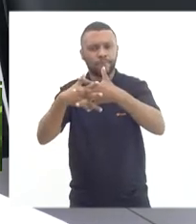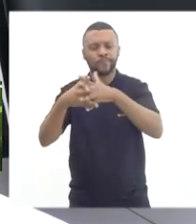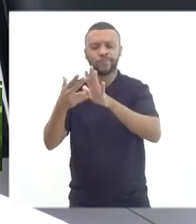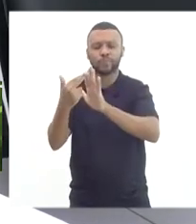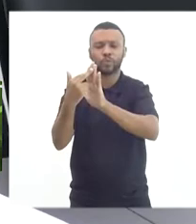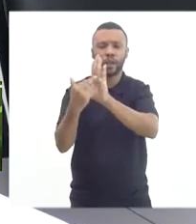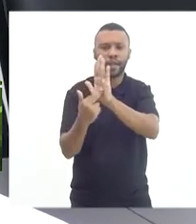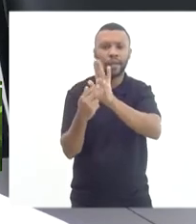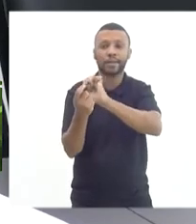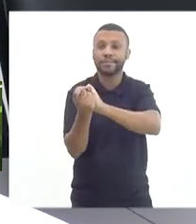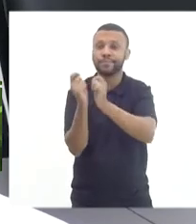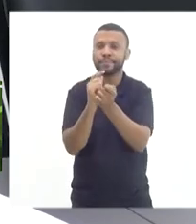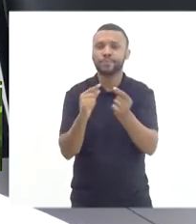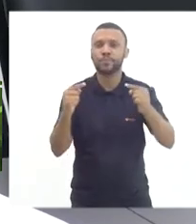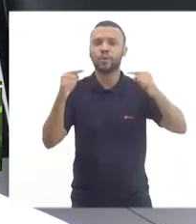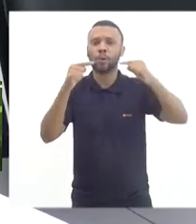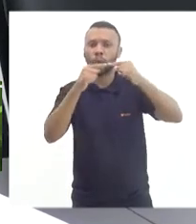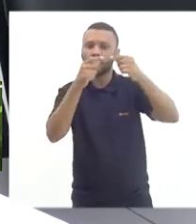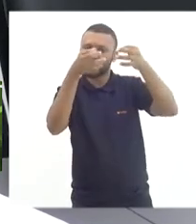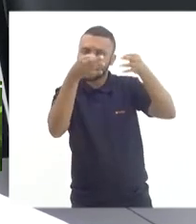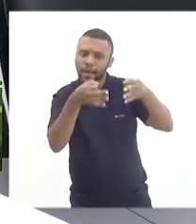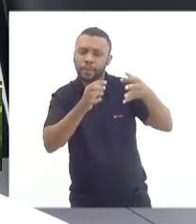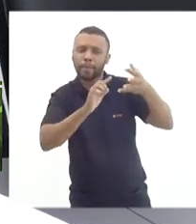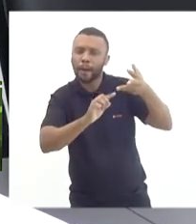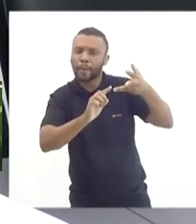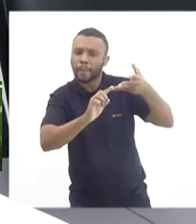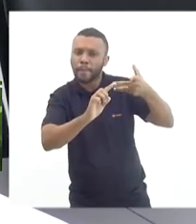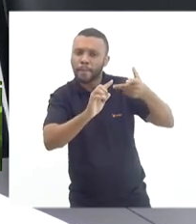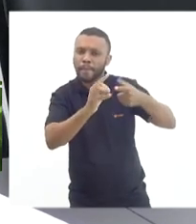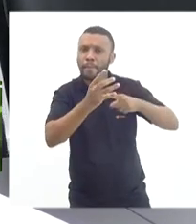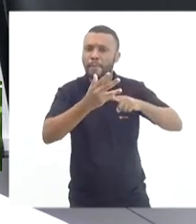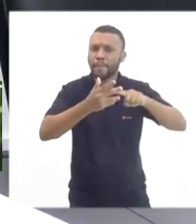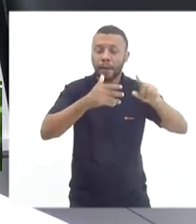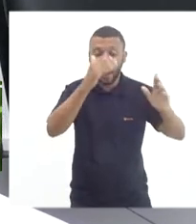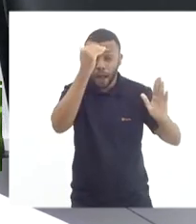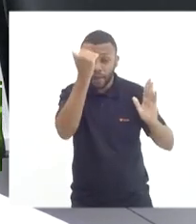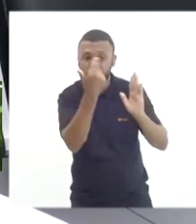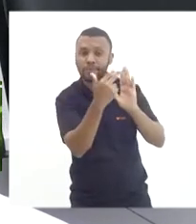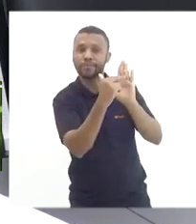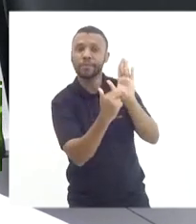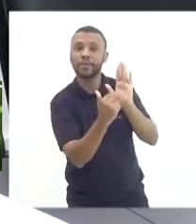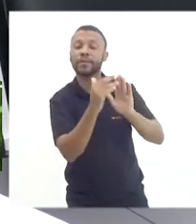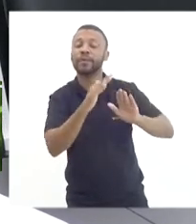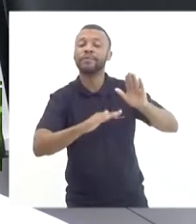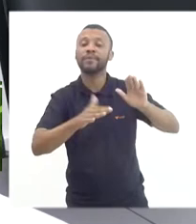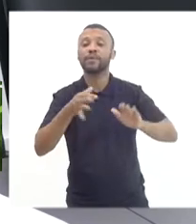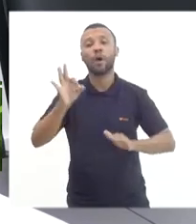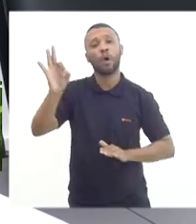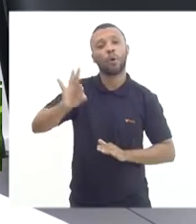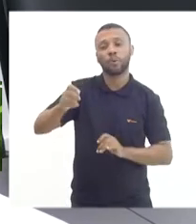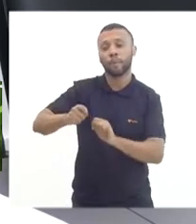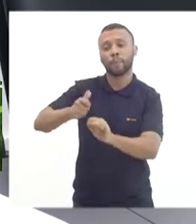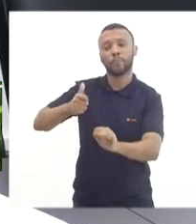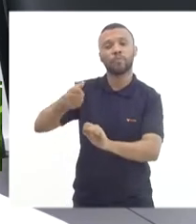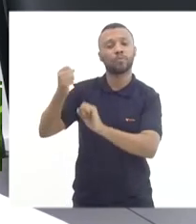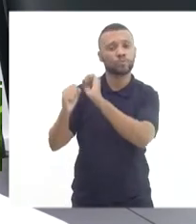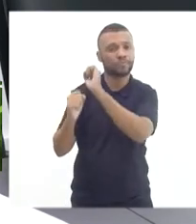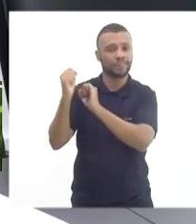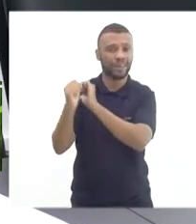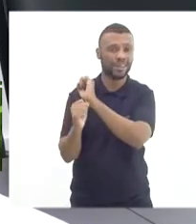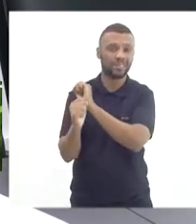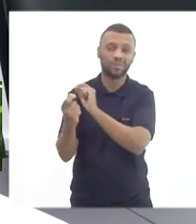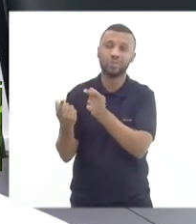de uma conformidade e, vamos dizer assim, às vezes a margem que o empresário tem não é tanto